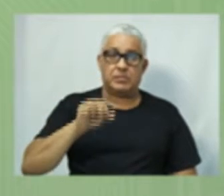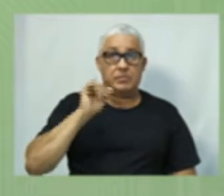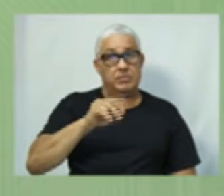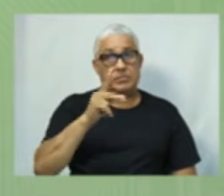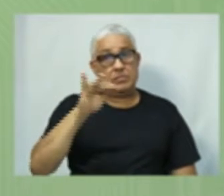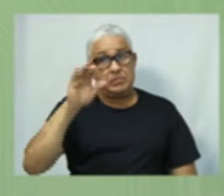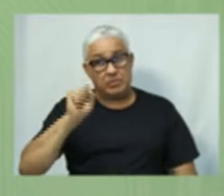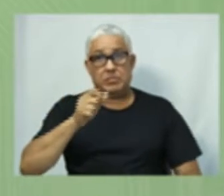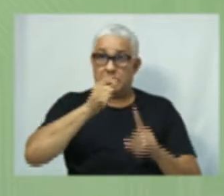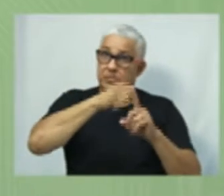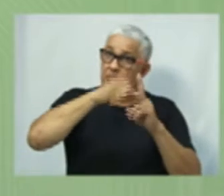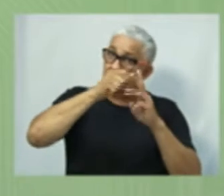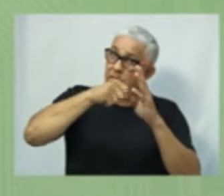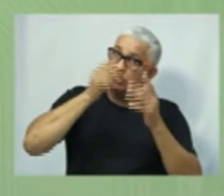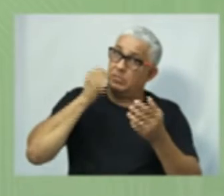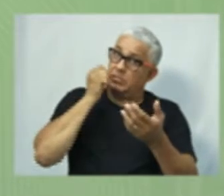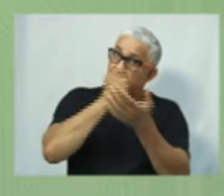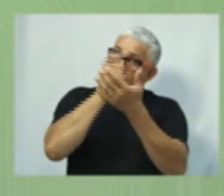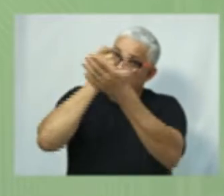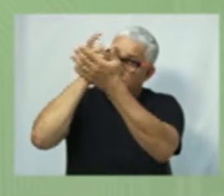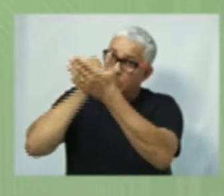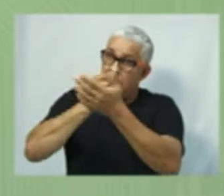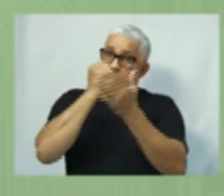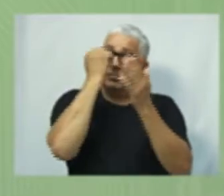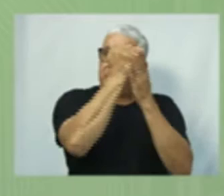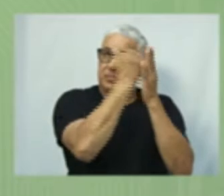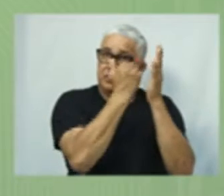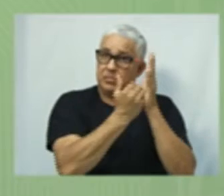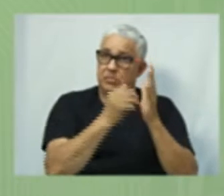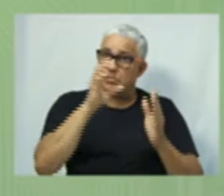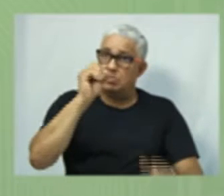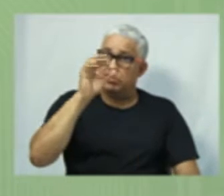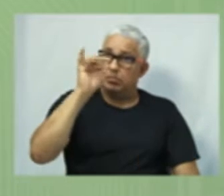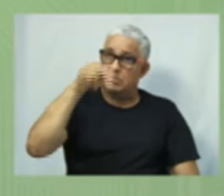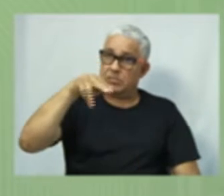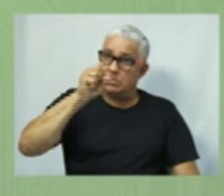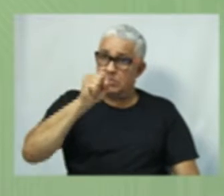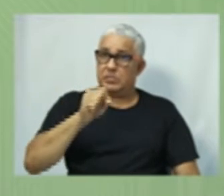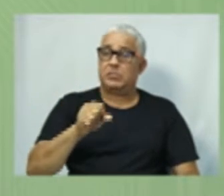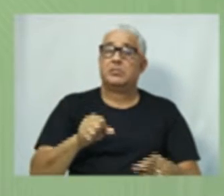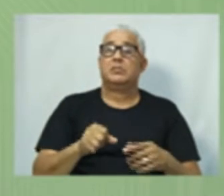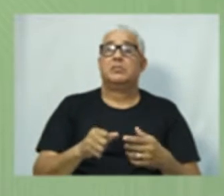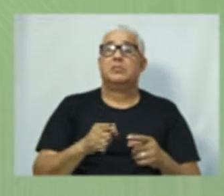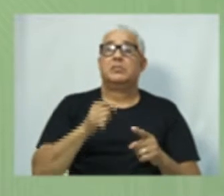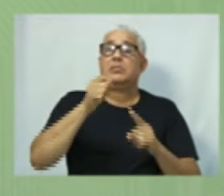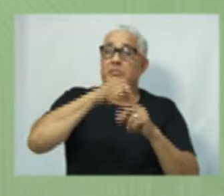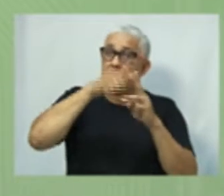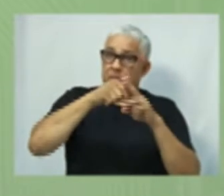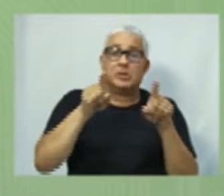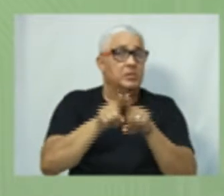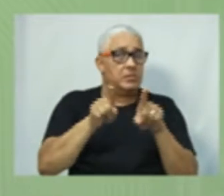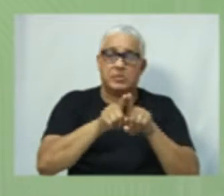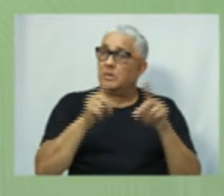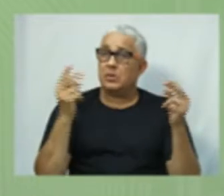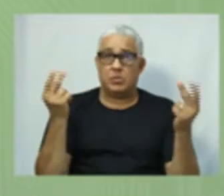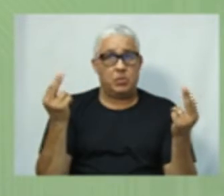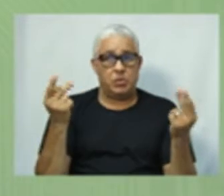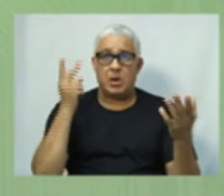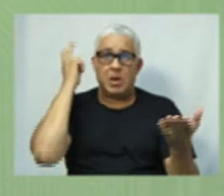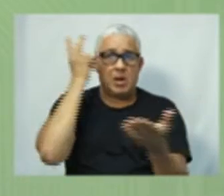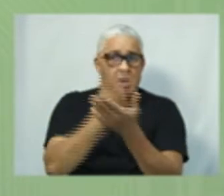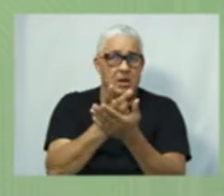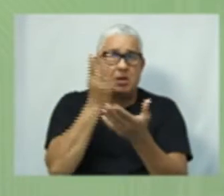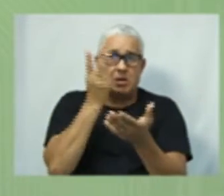que é mensal, tem que ser pago mês a mês, o COFINS é mensal, ele tem que ser pago quando? Exatamente, aluno. Vocês